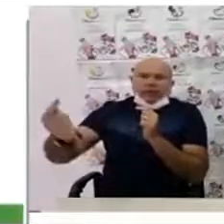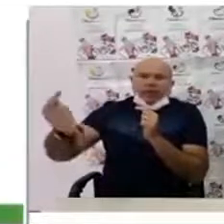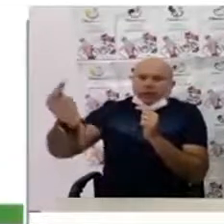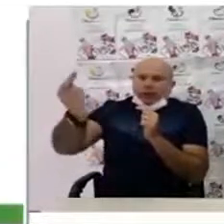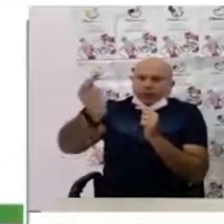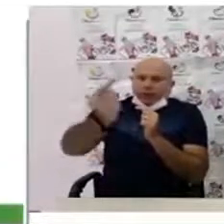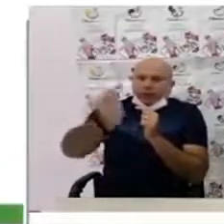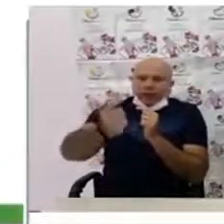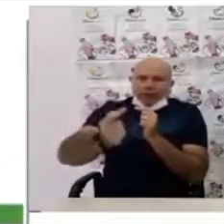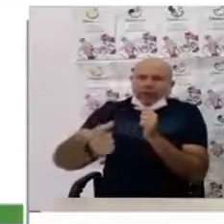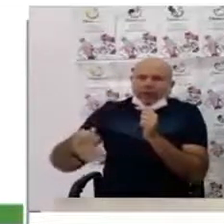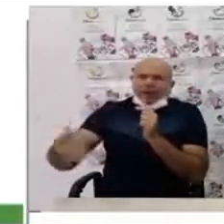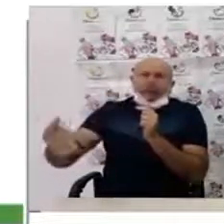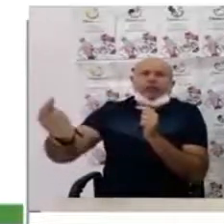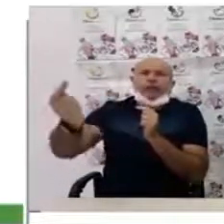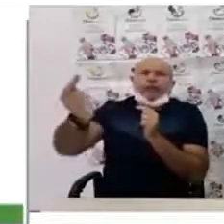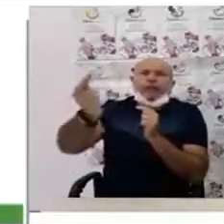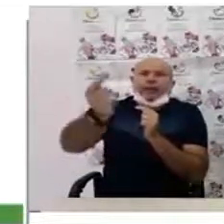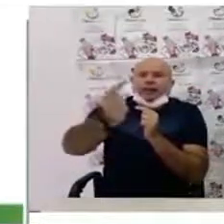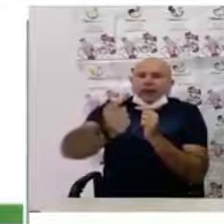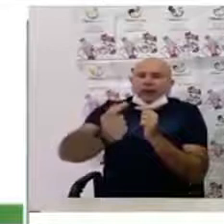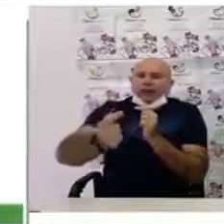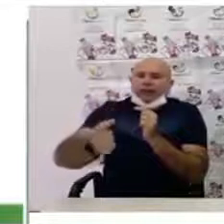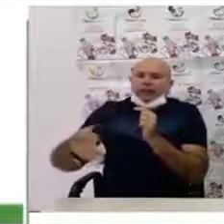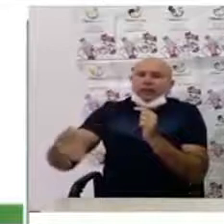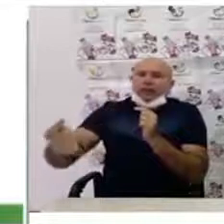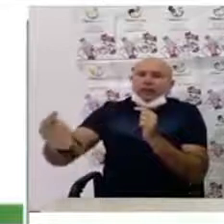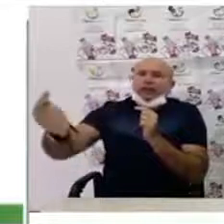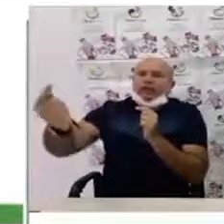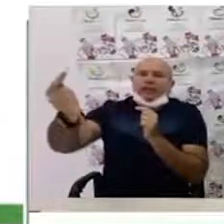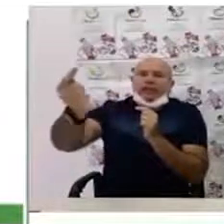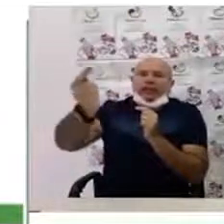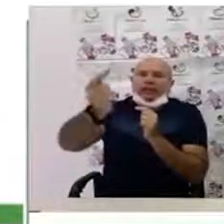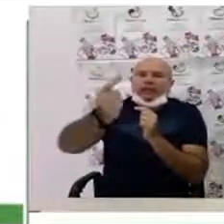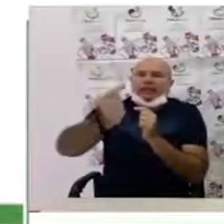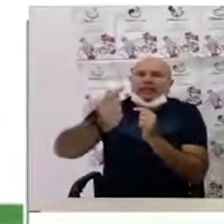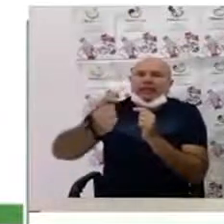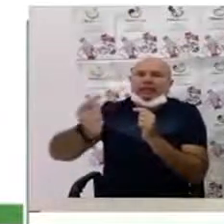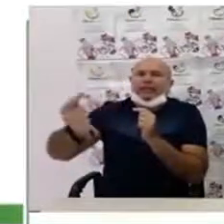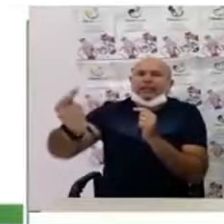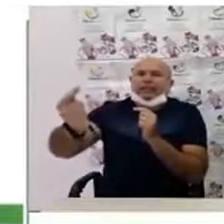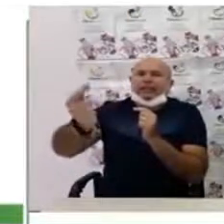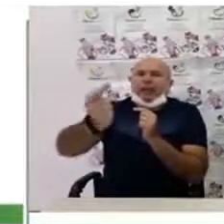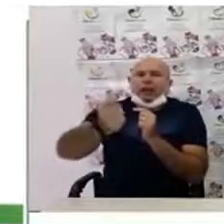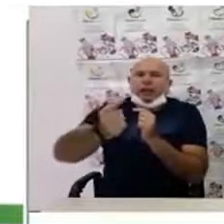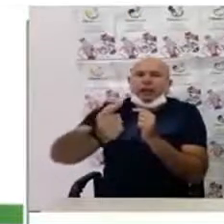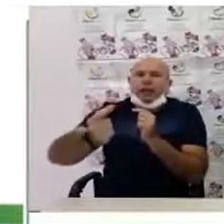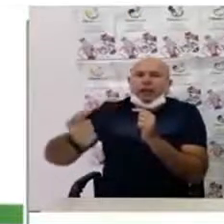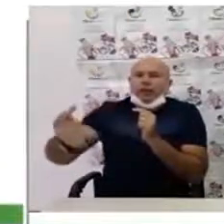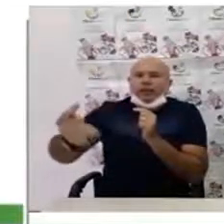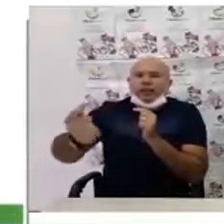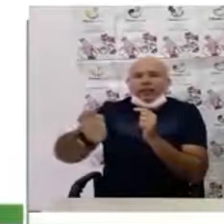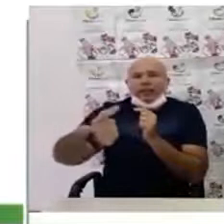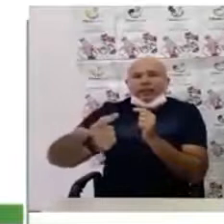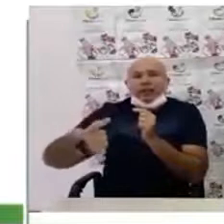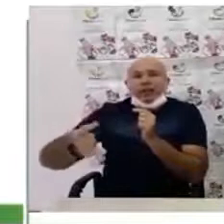toda partícula que está em movimento vai perder energia. E vai acontecer o seguinte: na hora que ele começar a perder essa energia, ele vai entrar em espiral. E quando